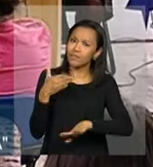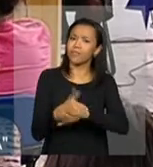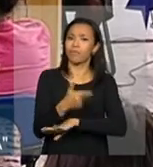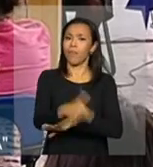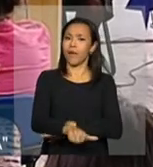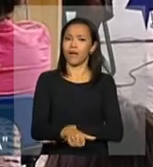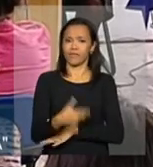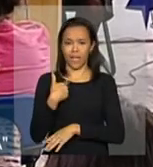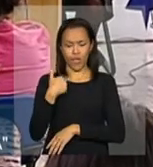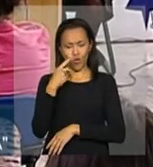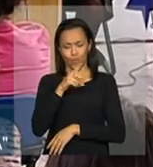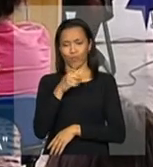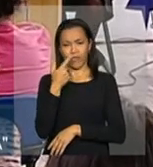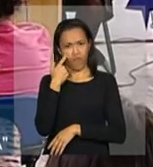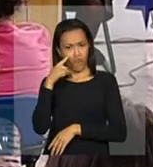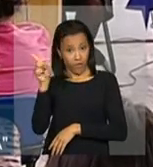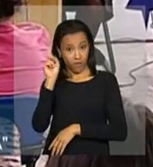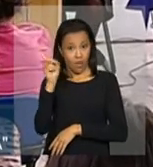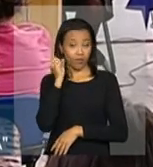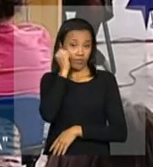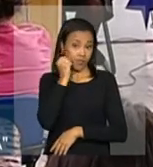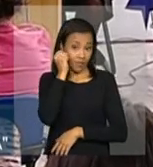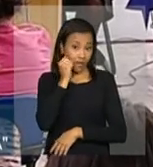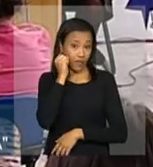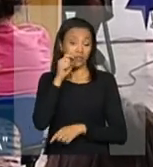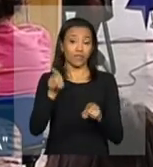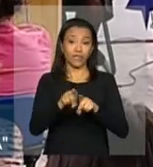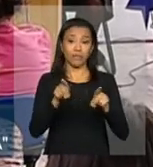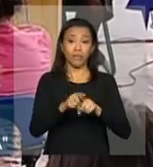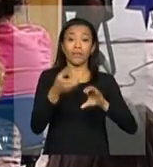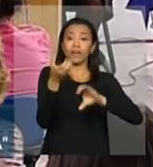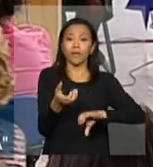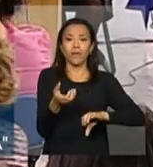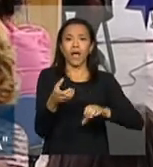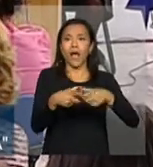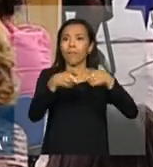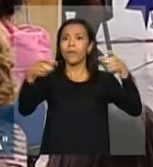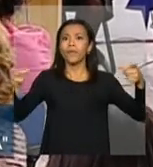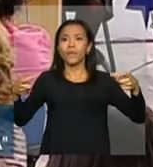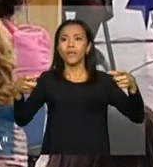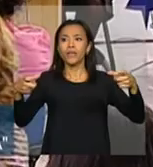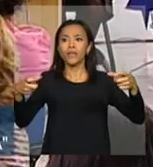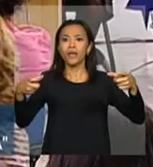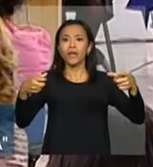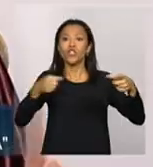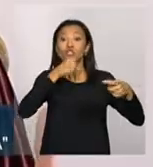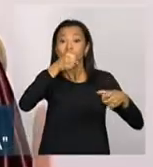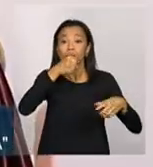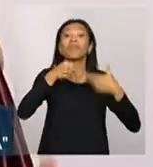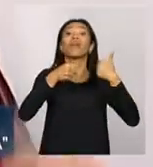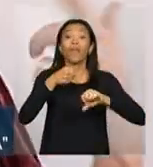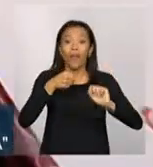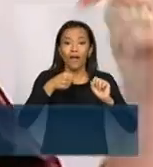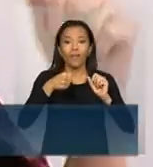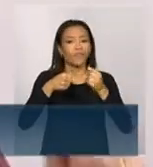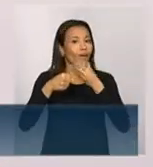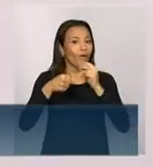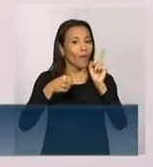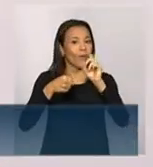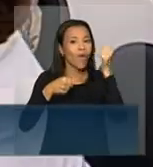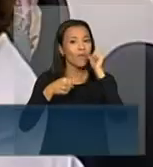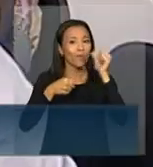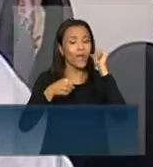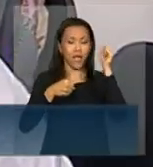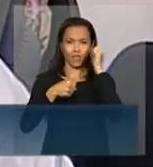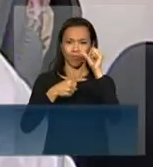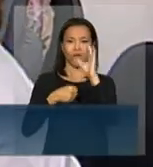dia desse eu estava olhando, lá no Senado, na Câmara, a maior parte das jornalistas não são homens, não, são mulheres. Mas eu vejo elas debatendo